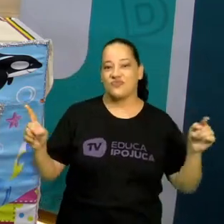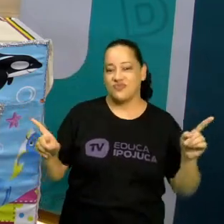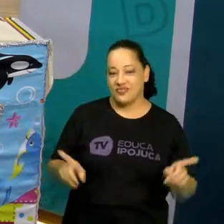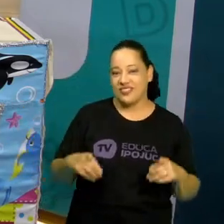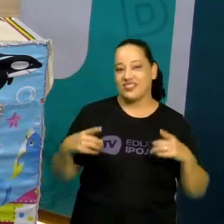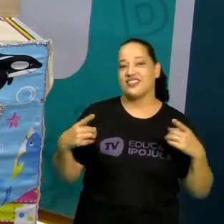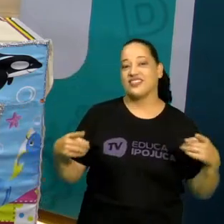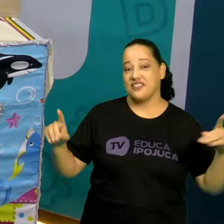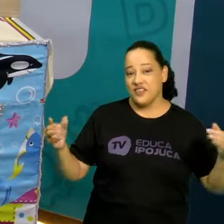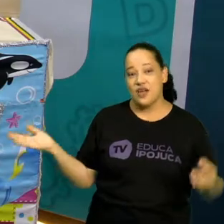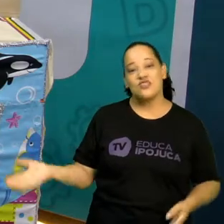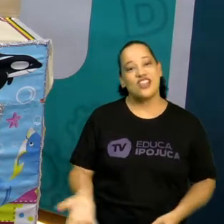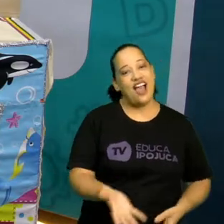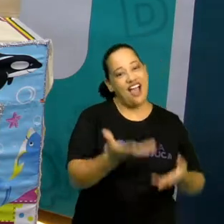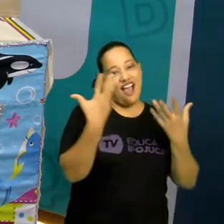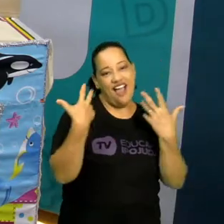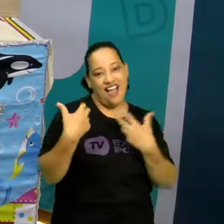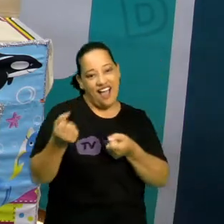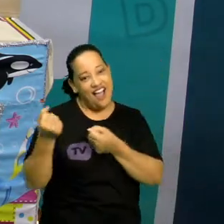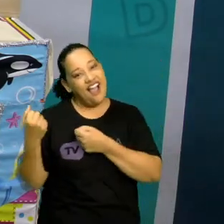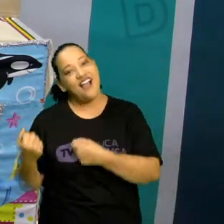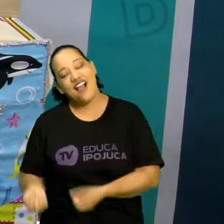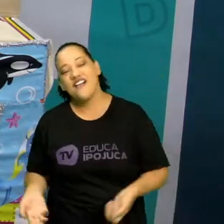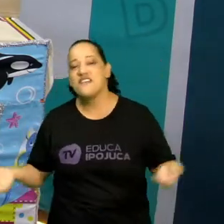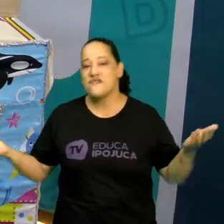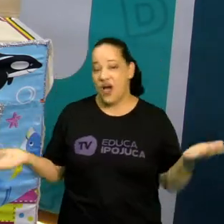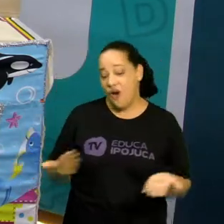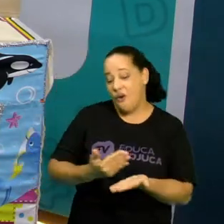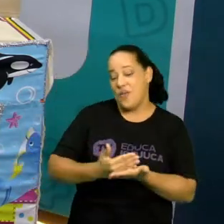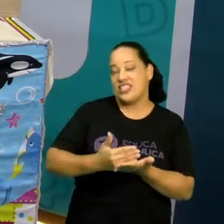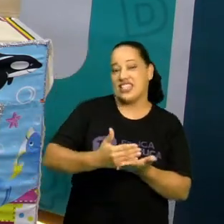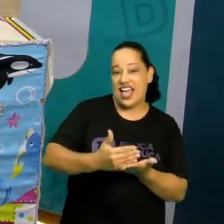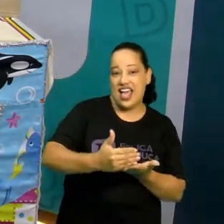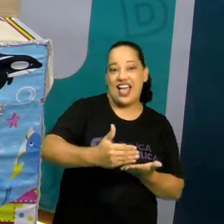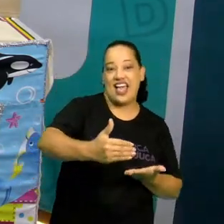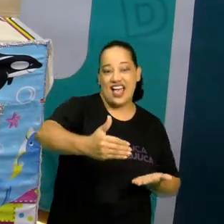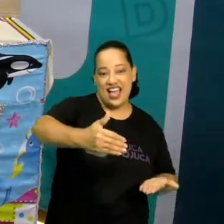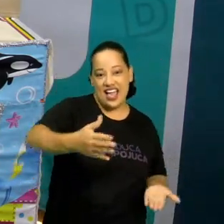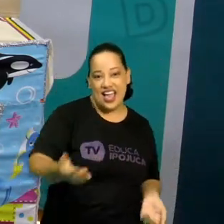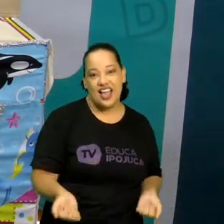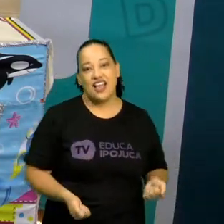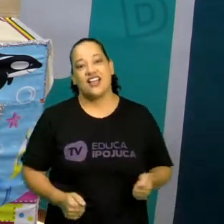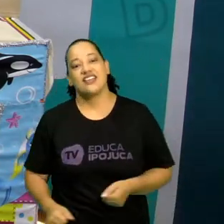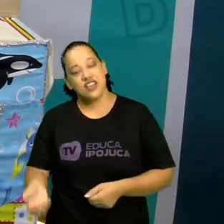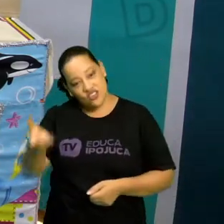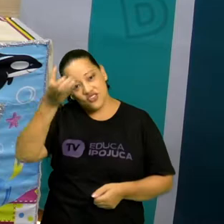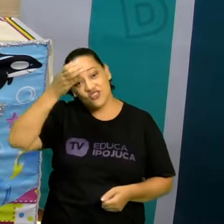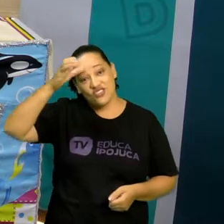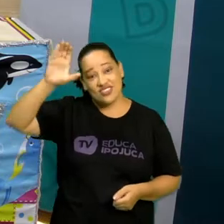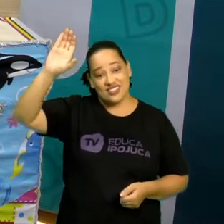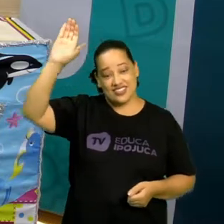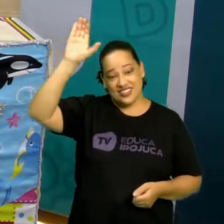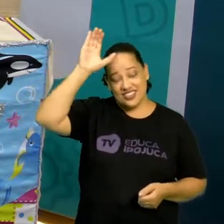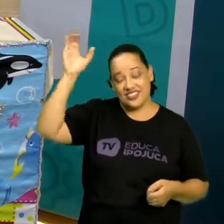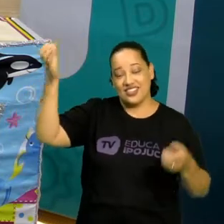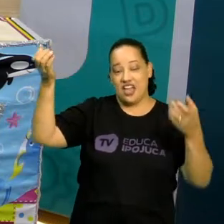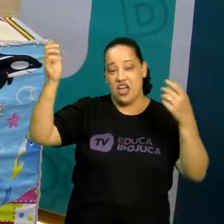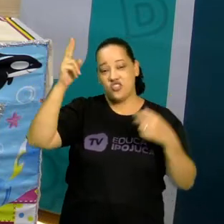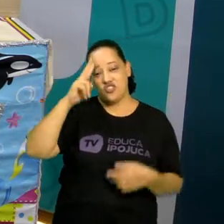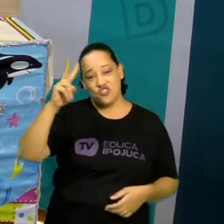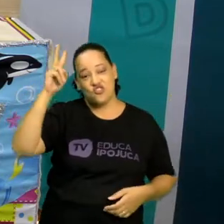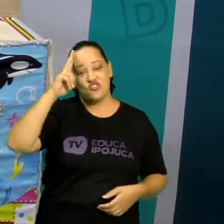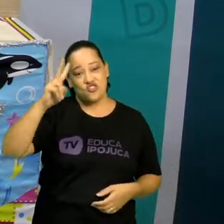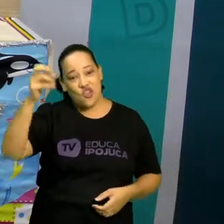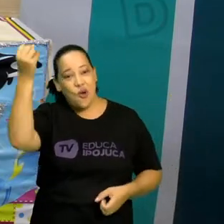E aí e a verdade vai começar e amei a história